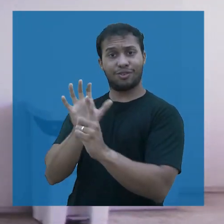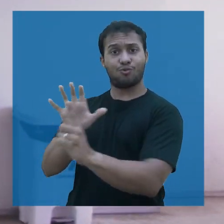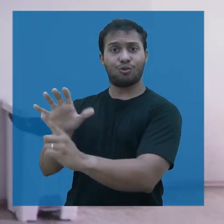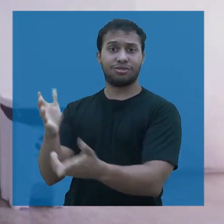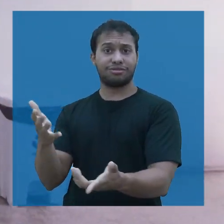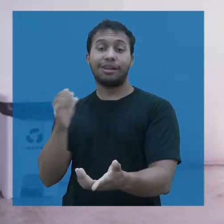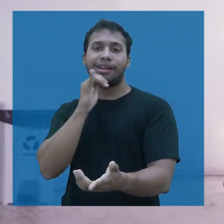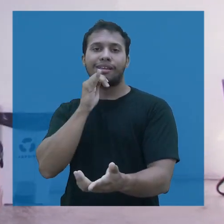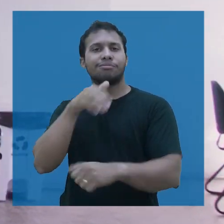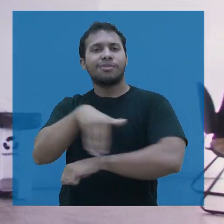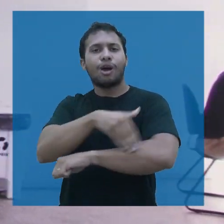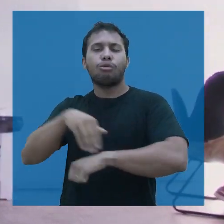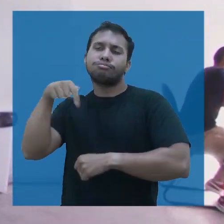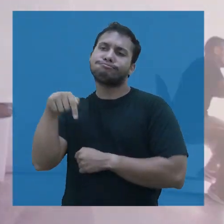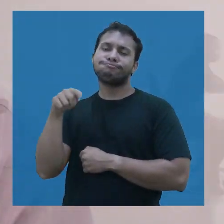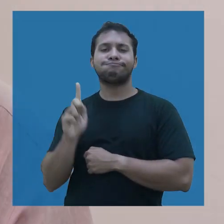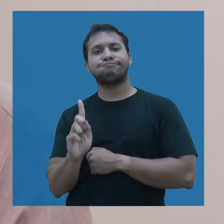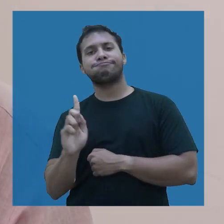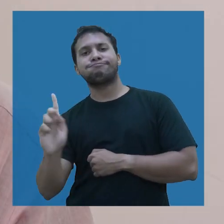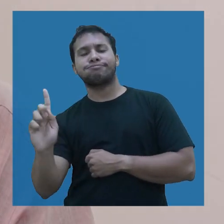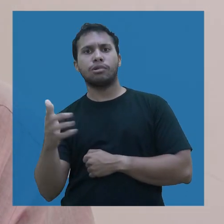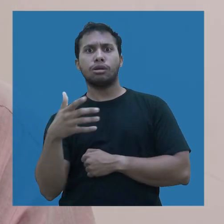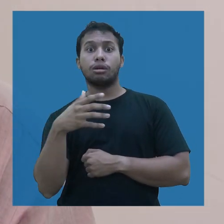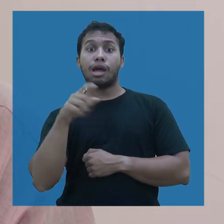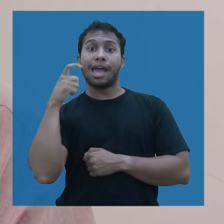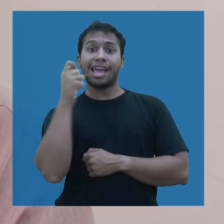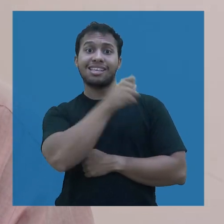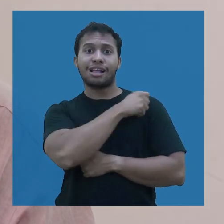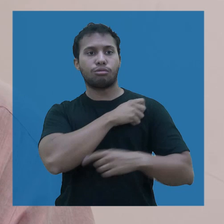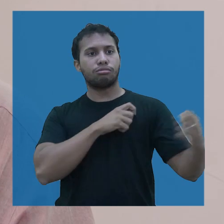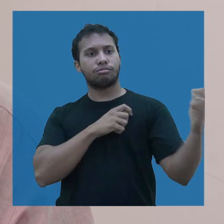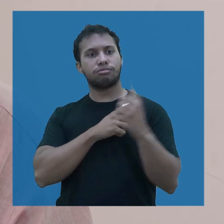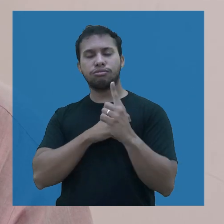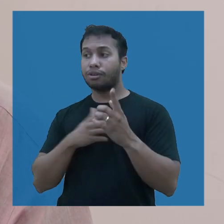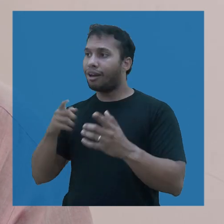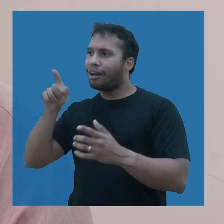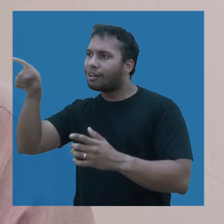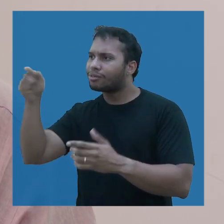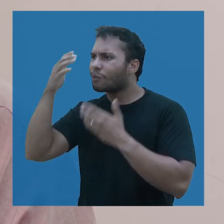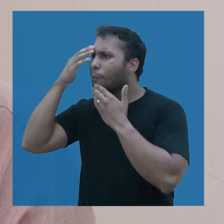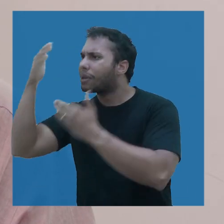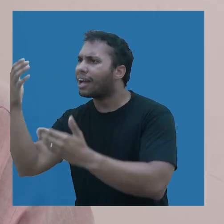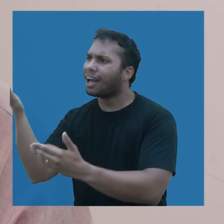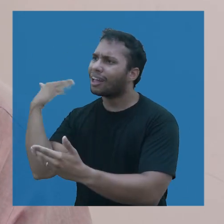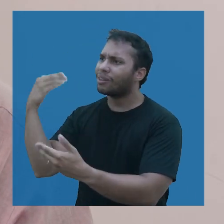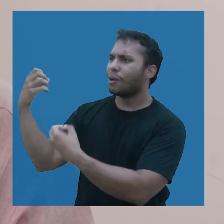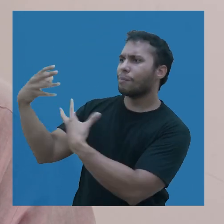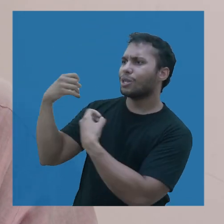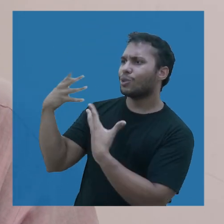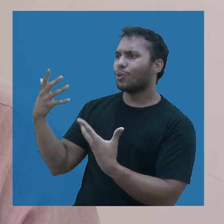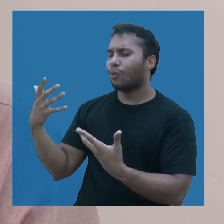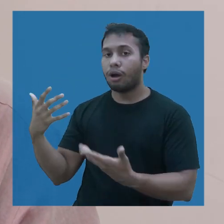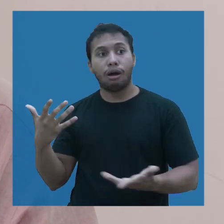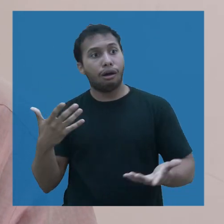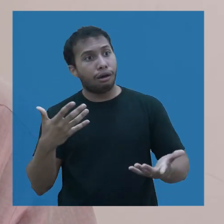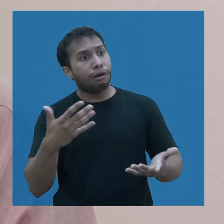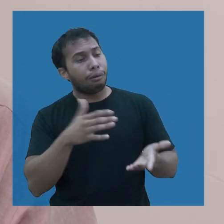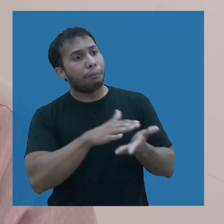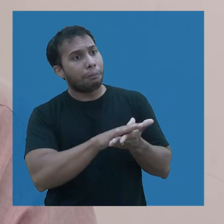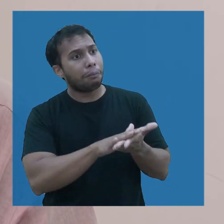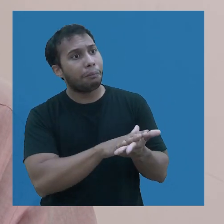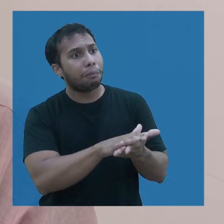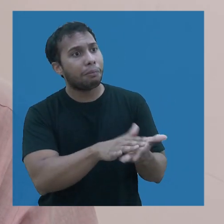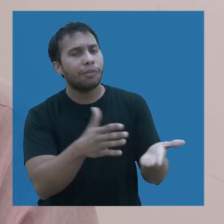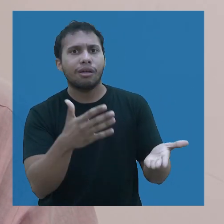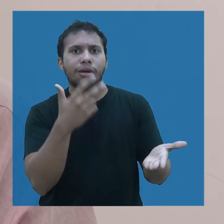na rua, encontra um ex-aluno e o ex-aluno nos procura agradecendo por tudo que a gente fez por ele, é que cai a ficha de